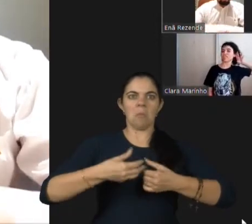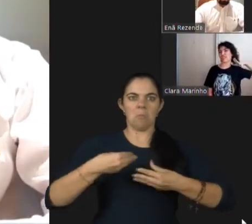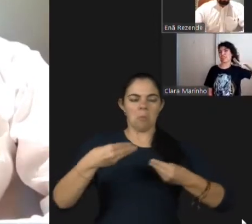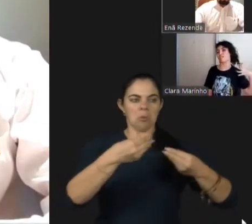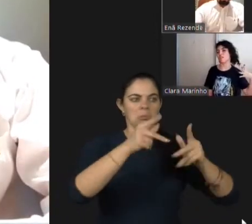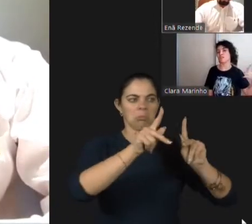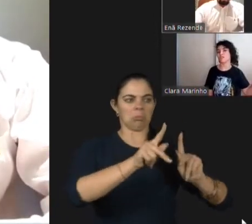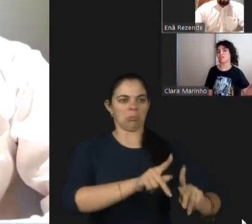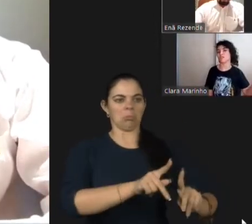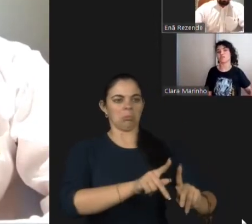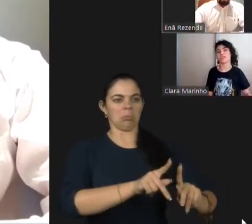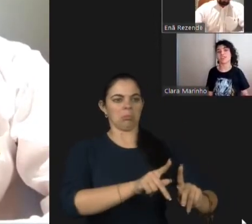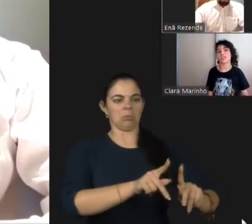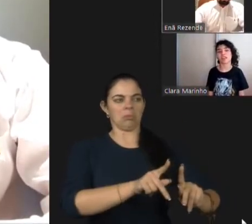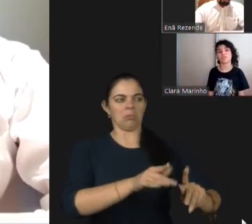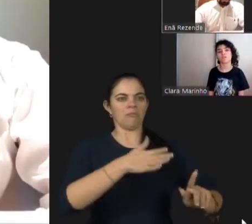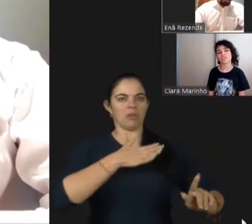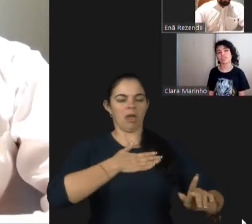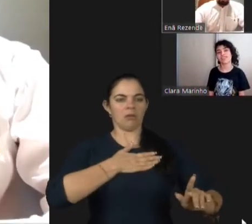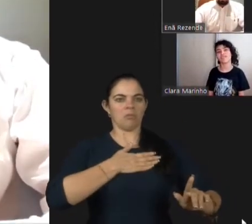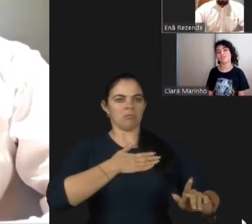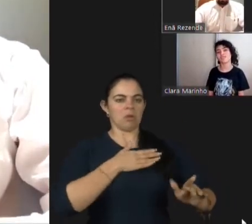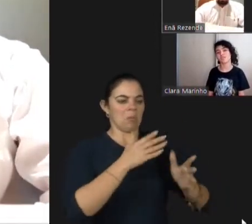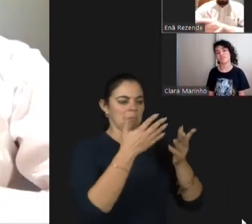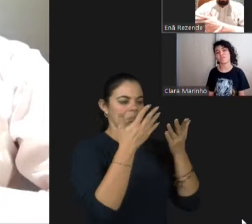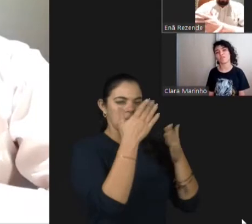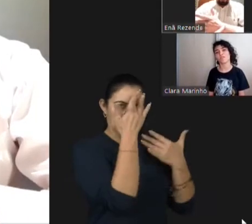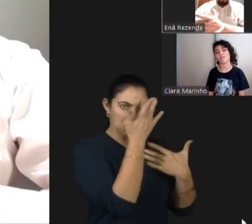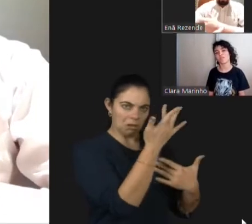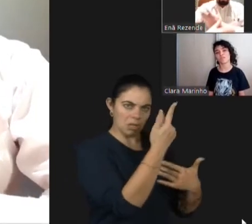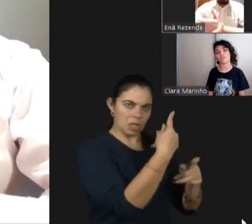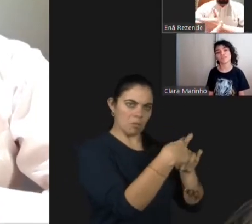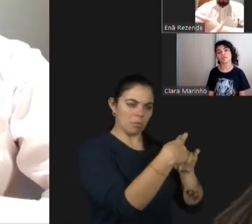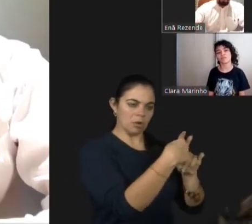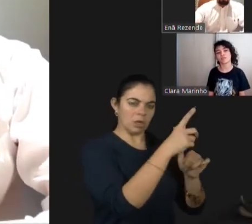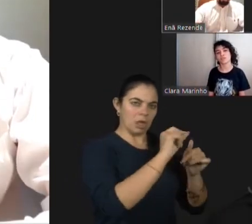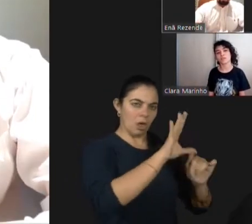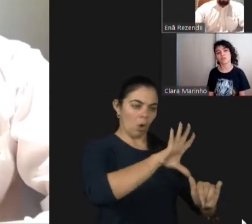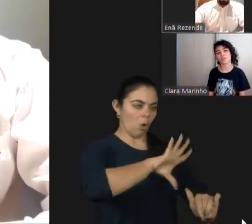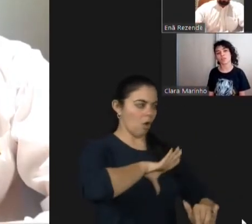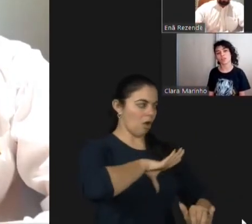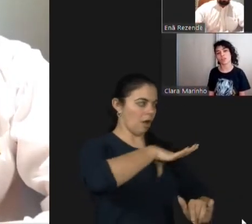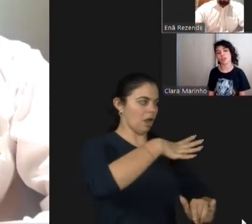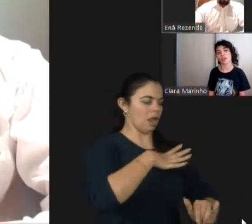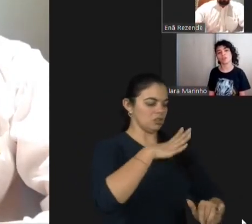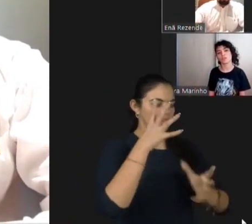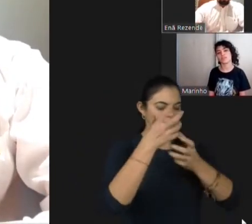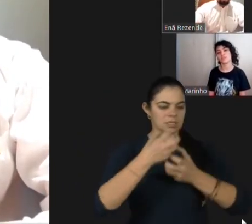né, vieram me agradecer e falar, né, que a partir do meu relato tiveram coragem de também se